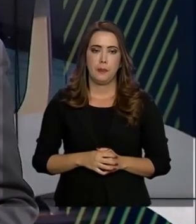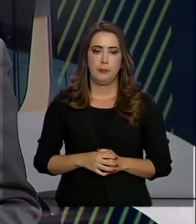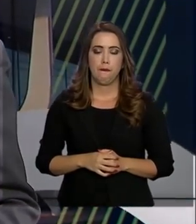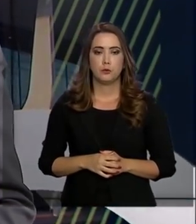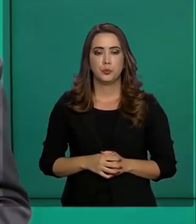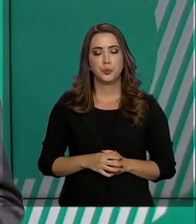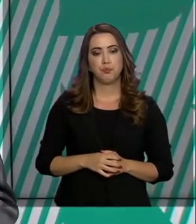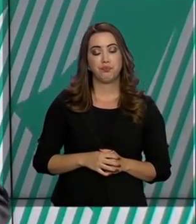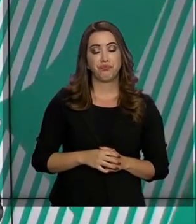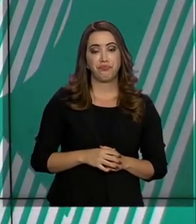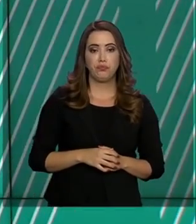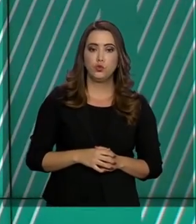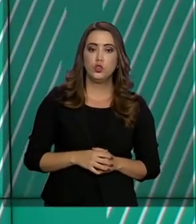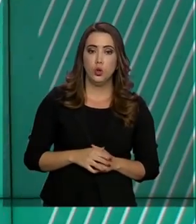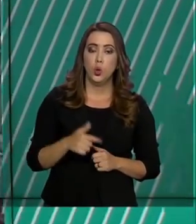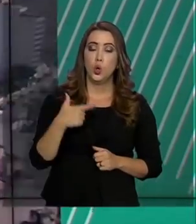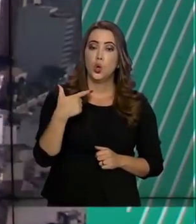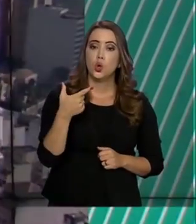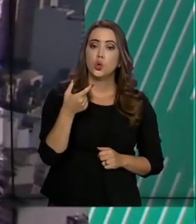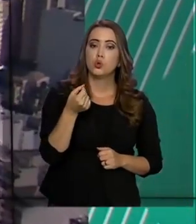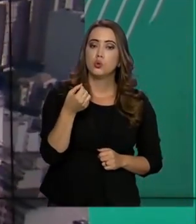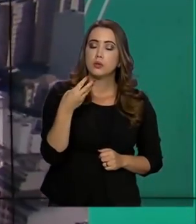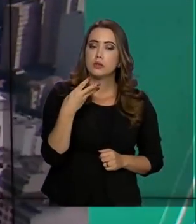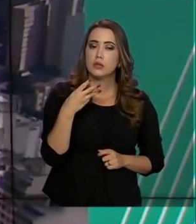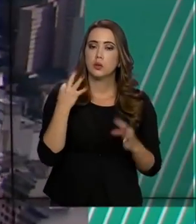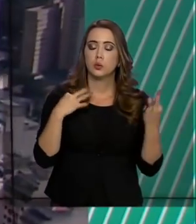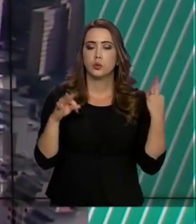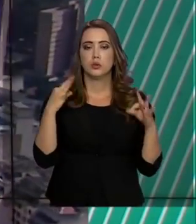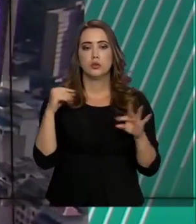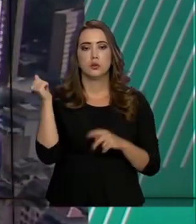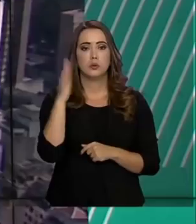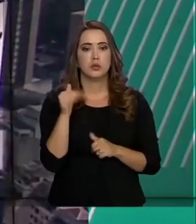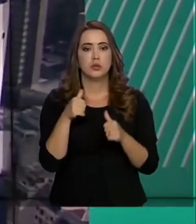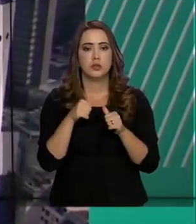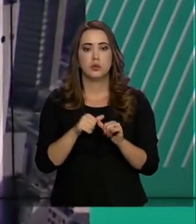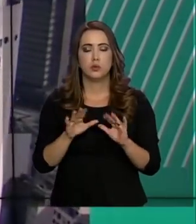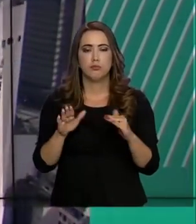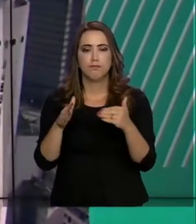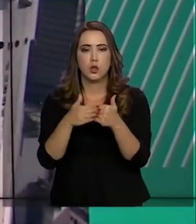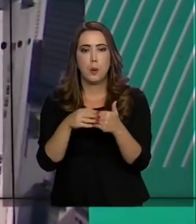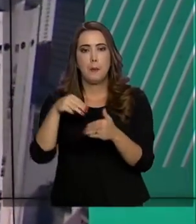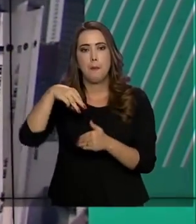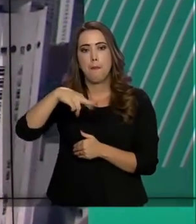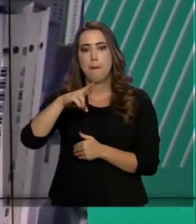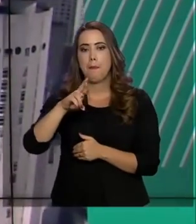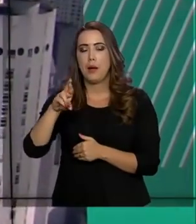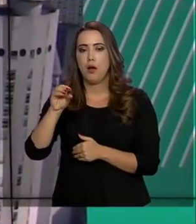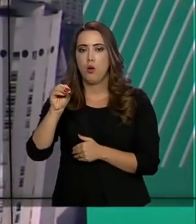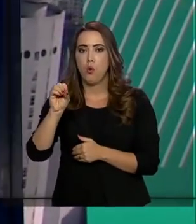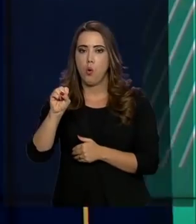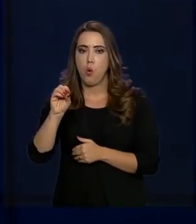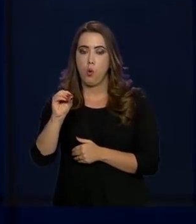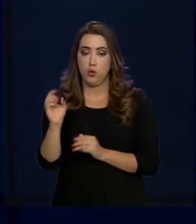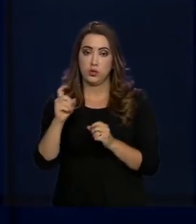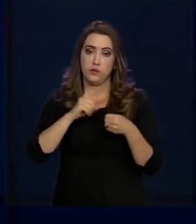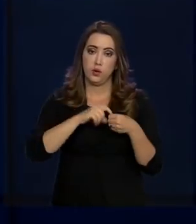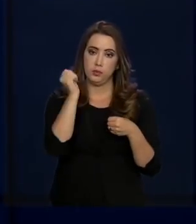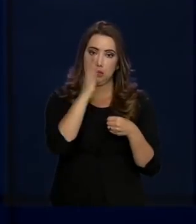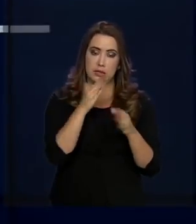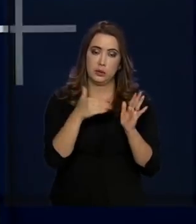Os 203 turistas brasileiros que estão retidos no Marrocos deverão retornar ao Brasil até o próximo